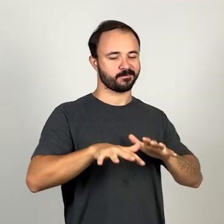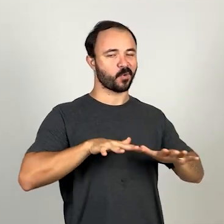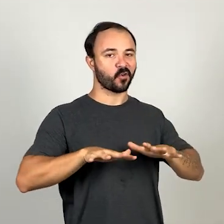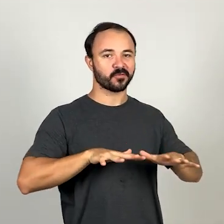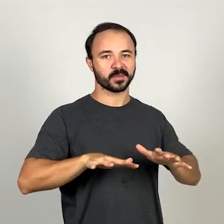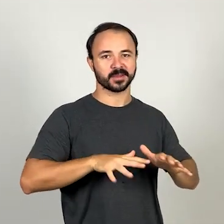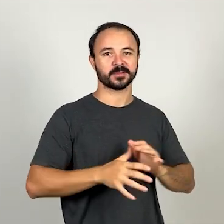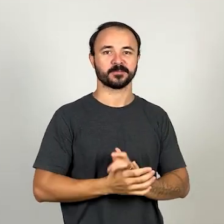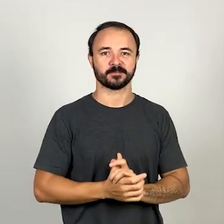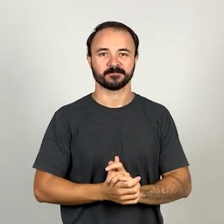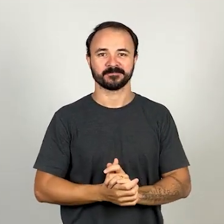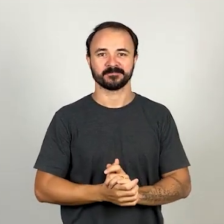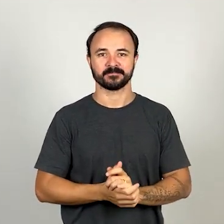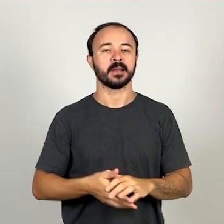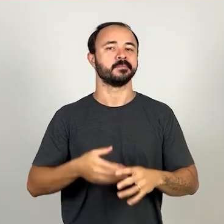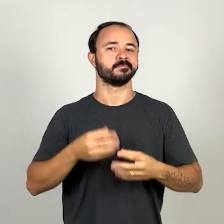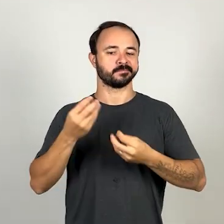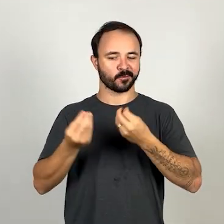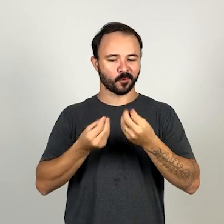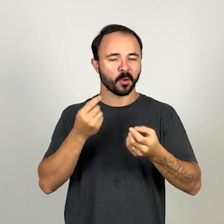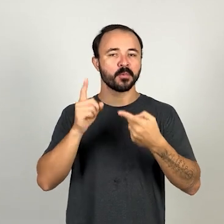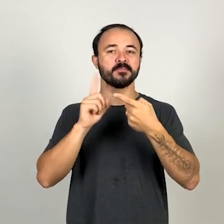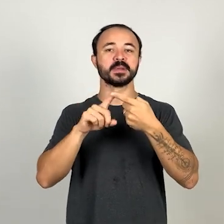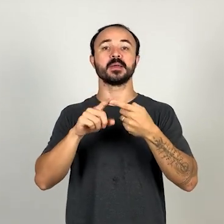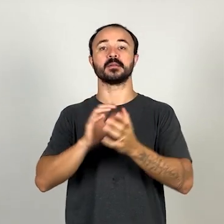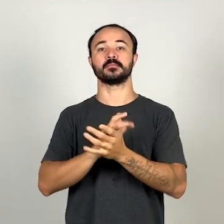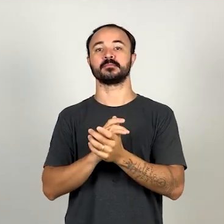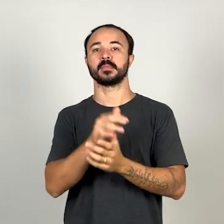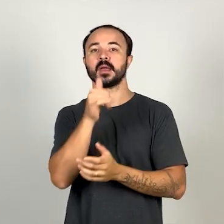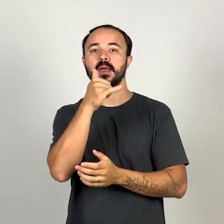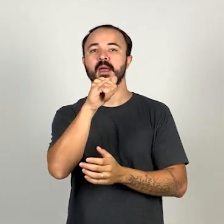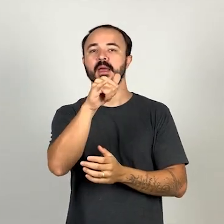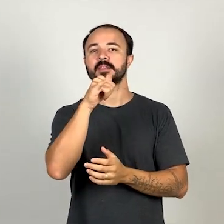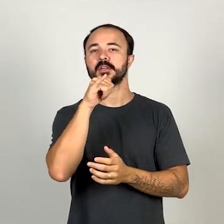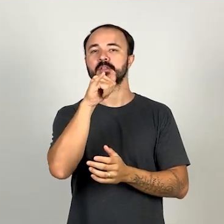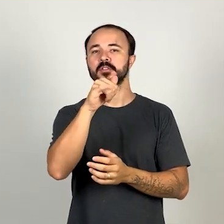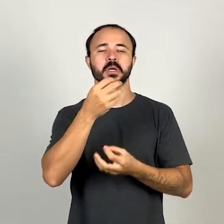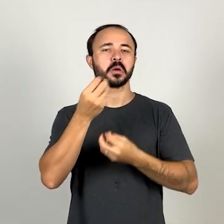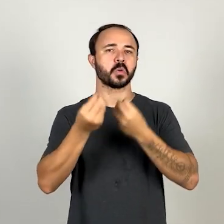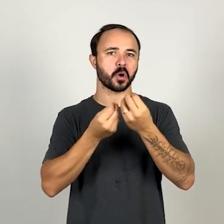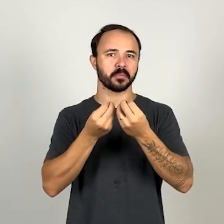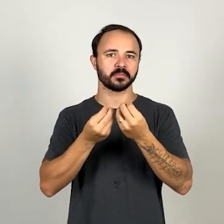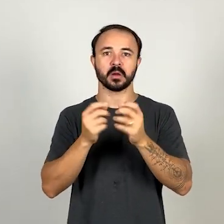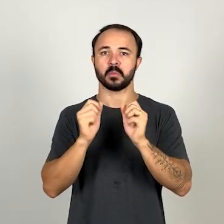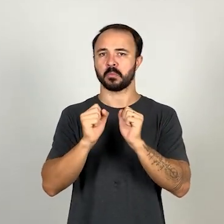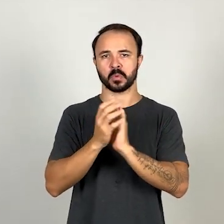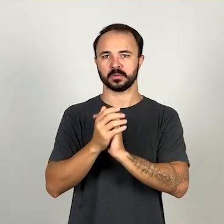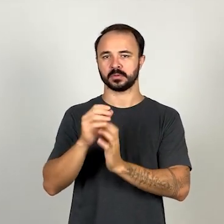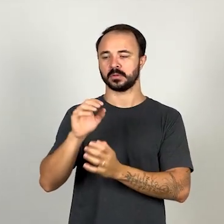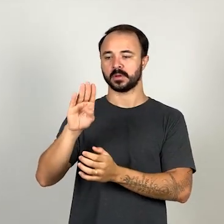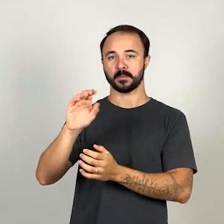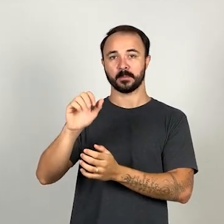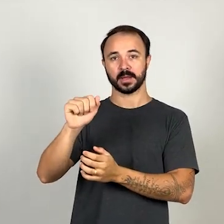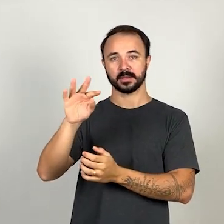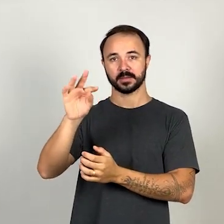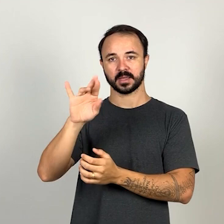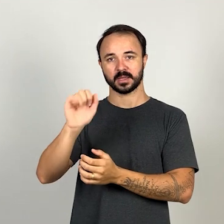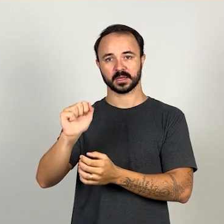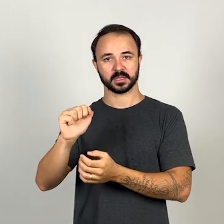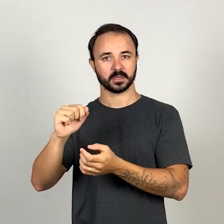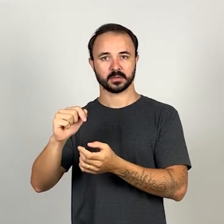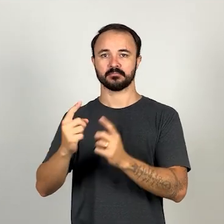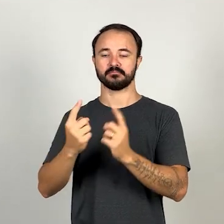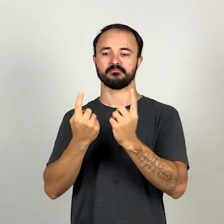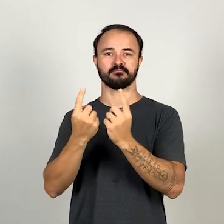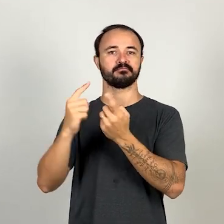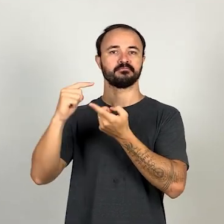A fonte de energia no nosso kit tem a energia solar, mas também tem energia utilizada pilhas ou baterias. Nesse caso